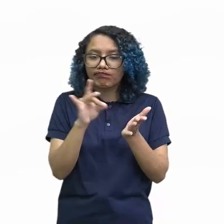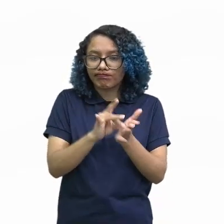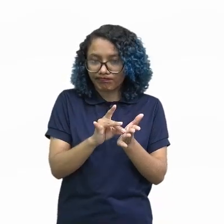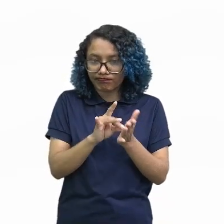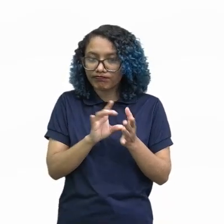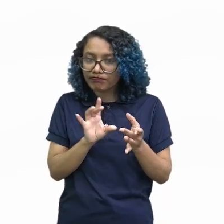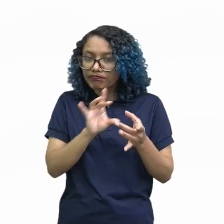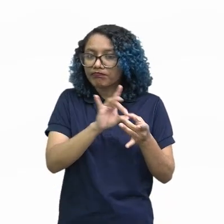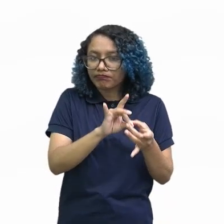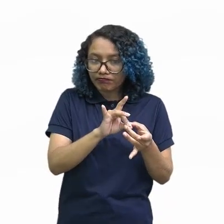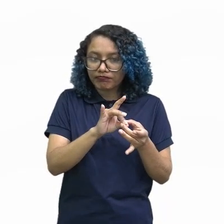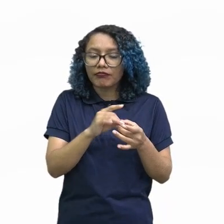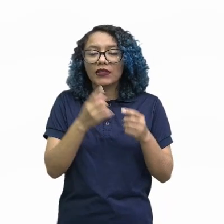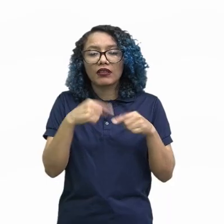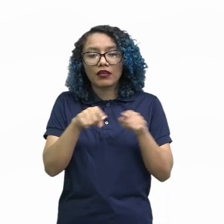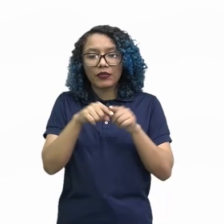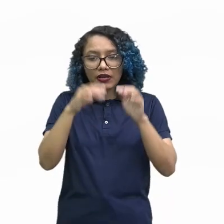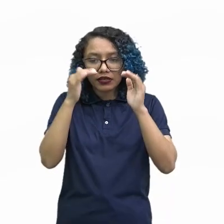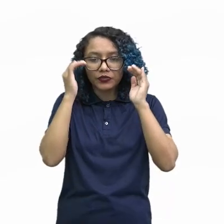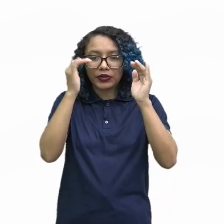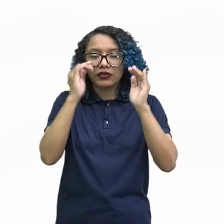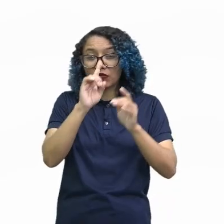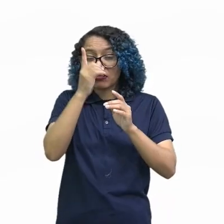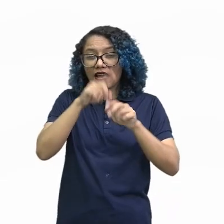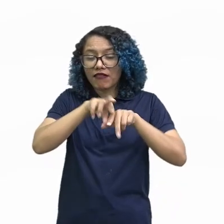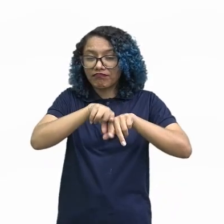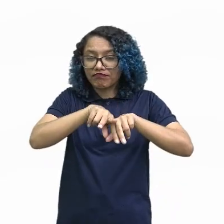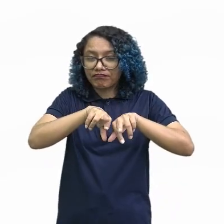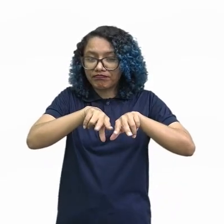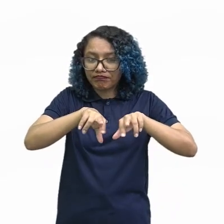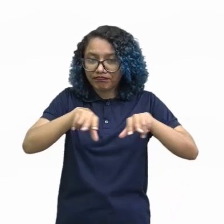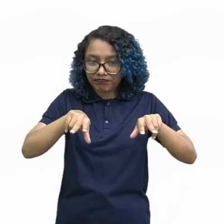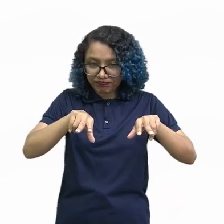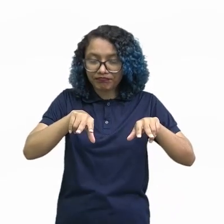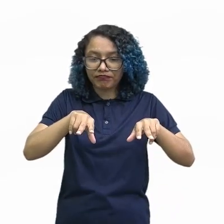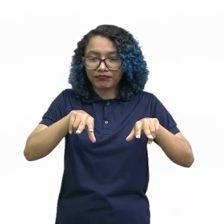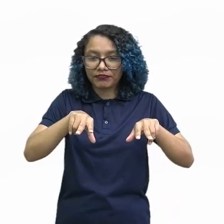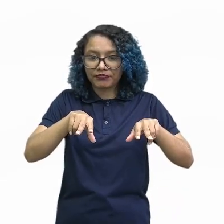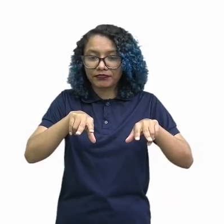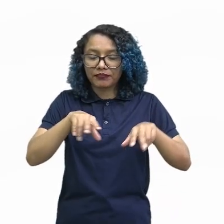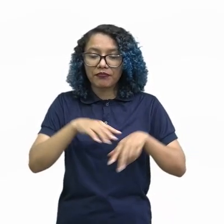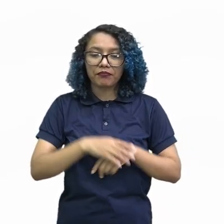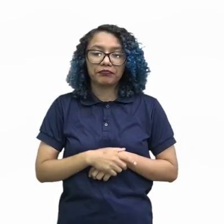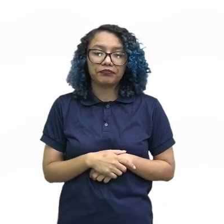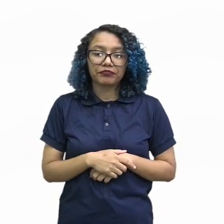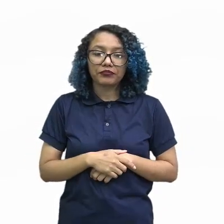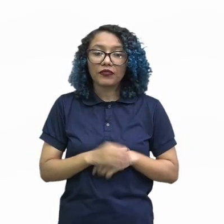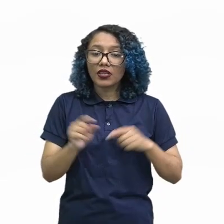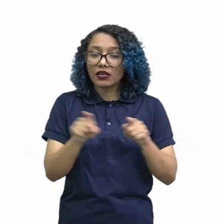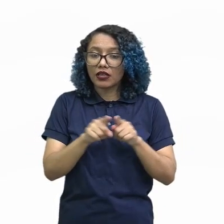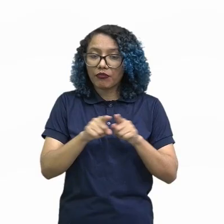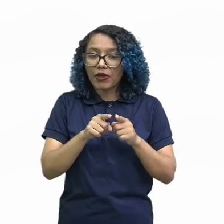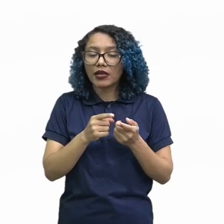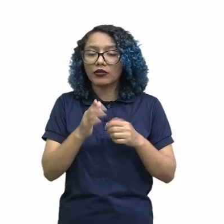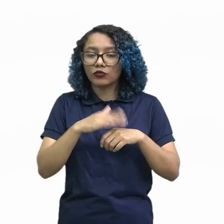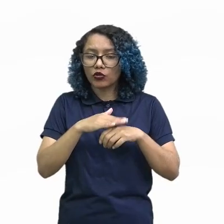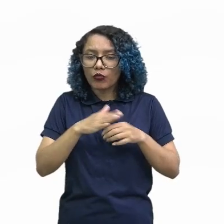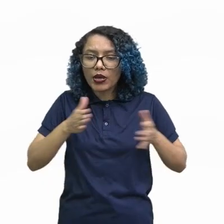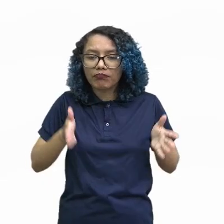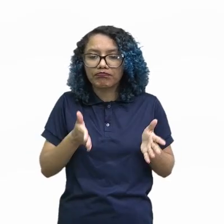significados reais, respeitando as diversidades e a pluralidade de ideias,